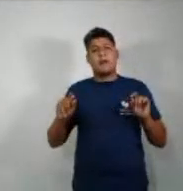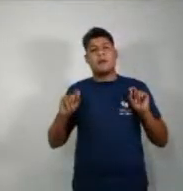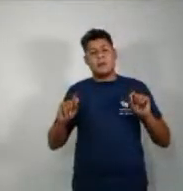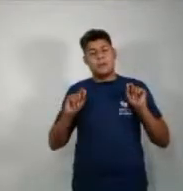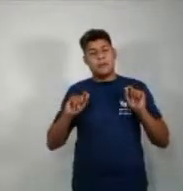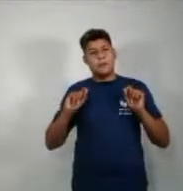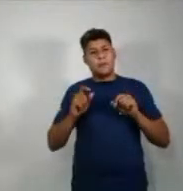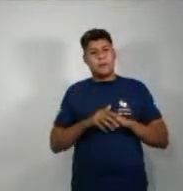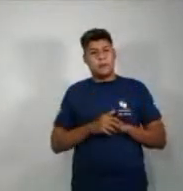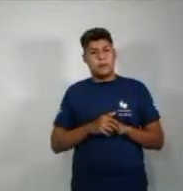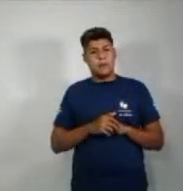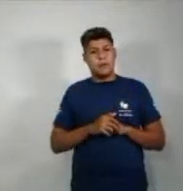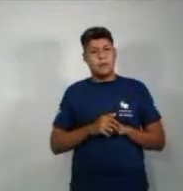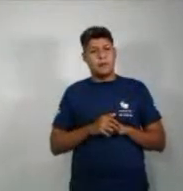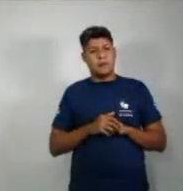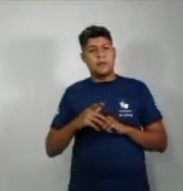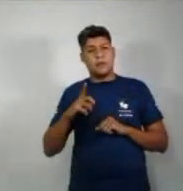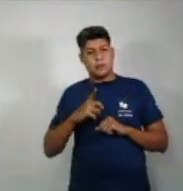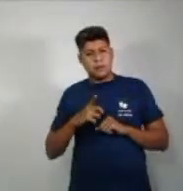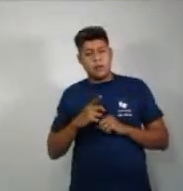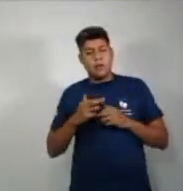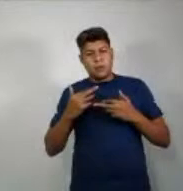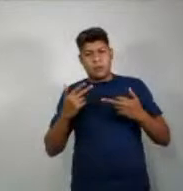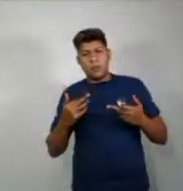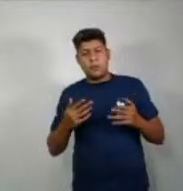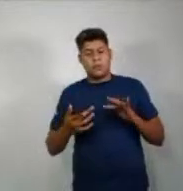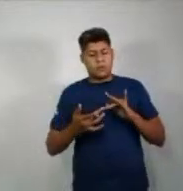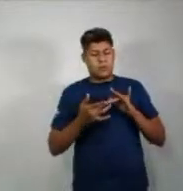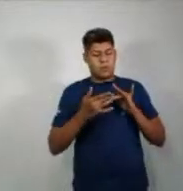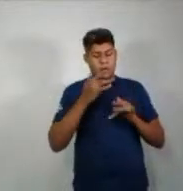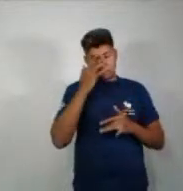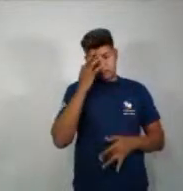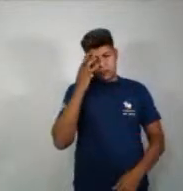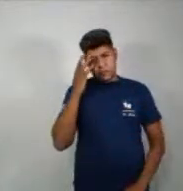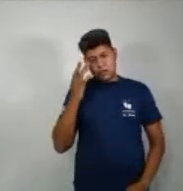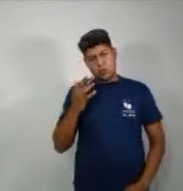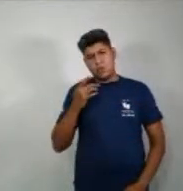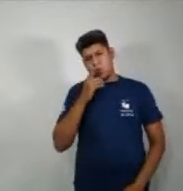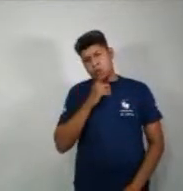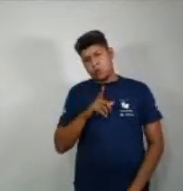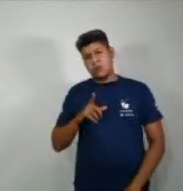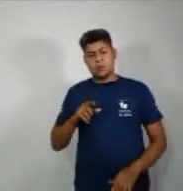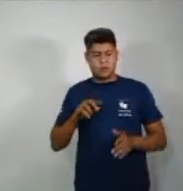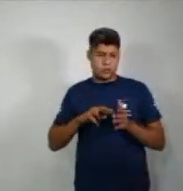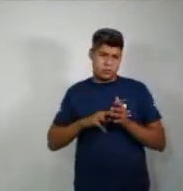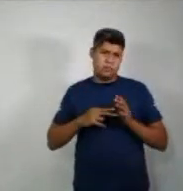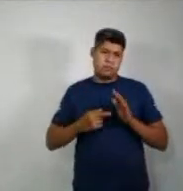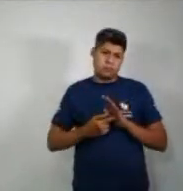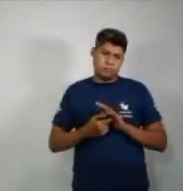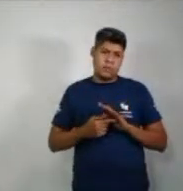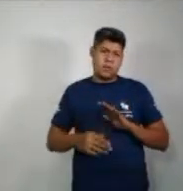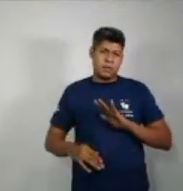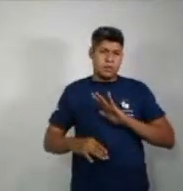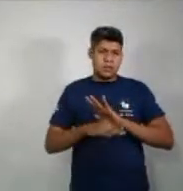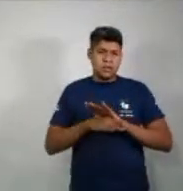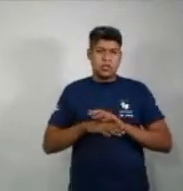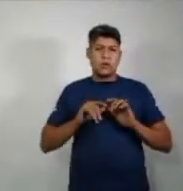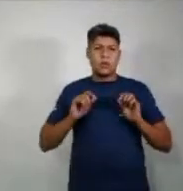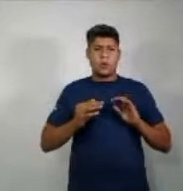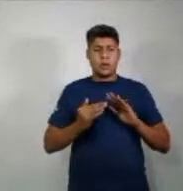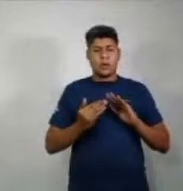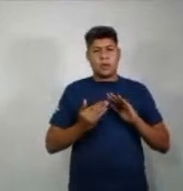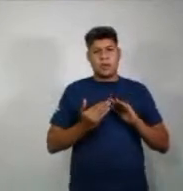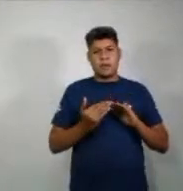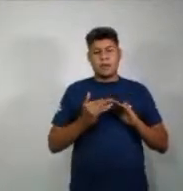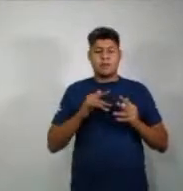Tem numa dessas agendinhas vários contatos dessas pessoas que ele foi traduzindo. E ele vai chegando na casa de todo mundo, né? Não